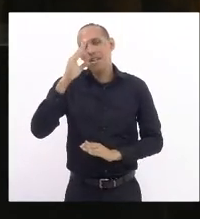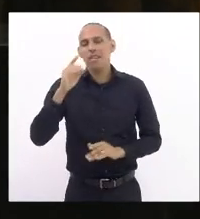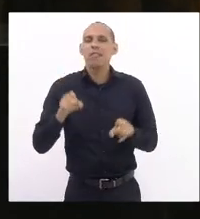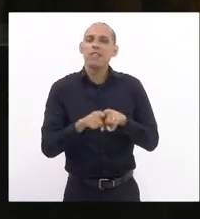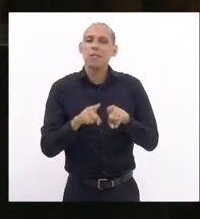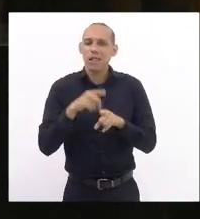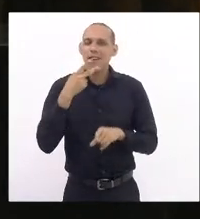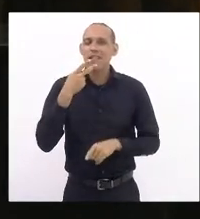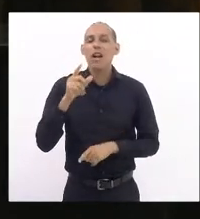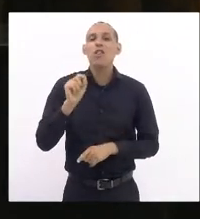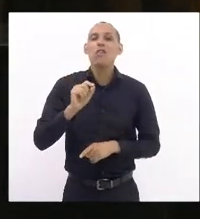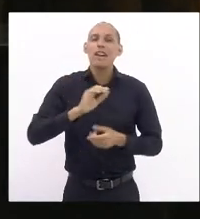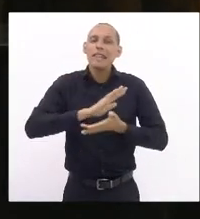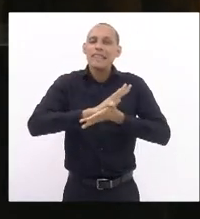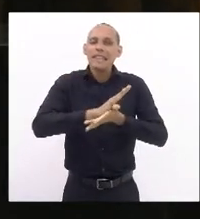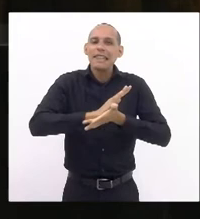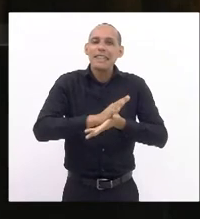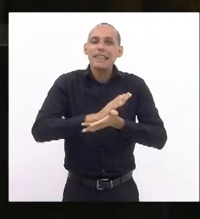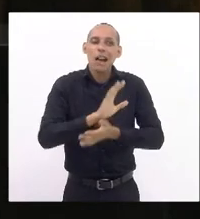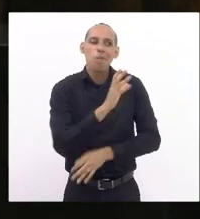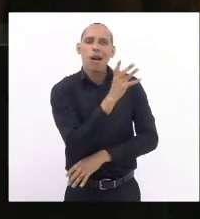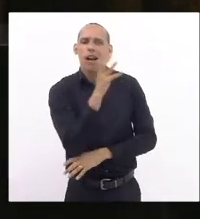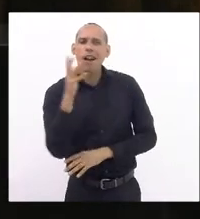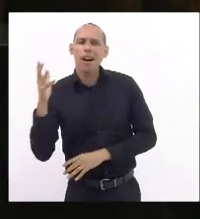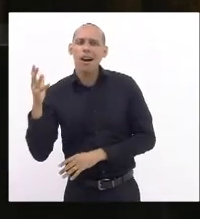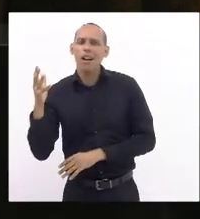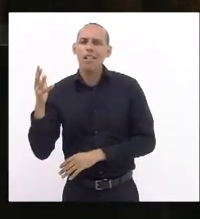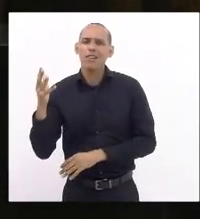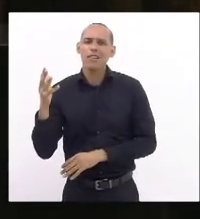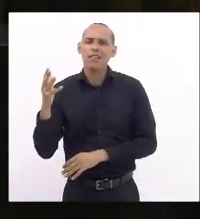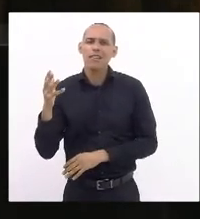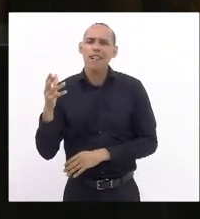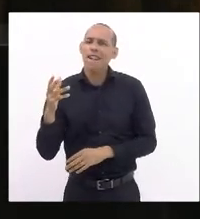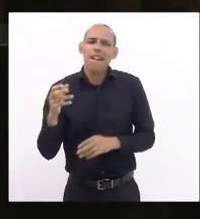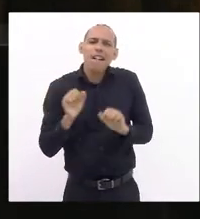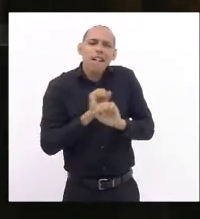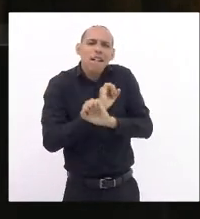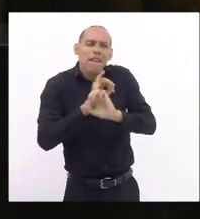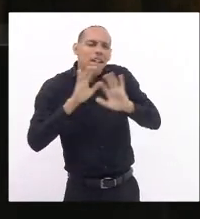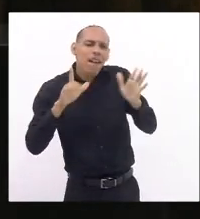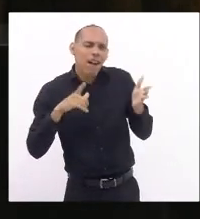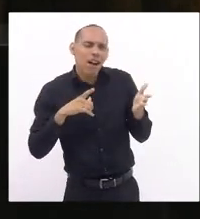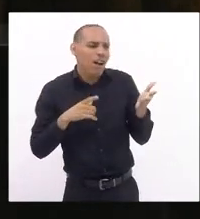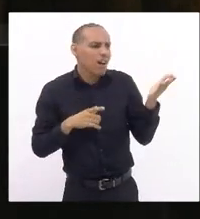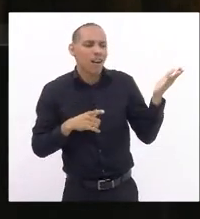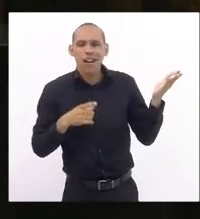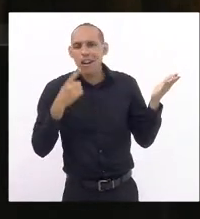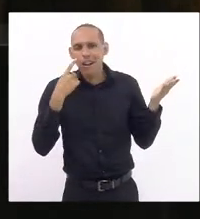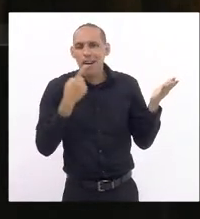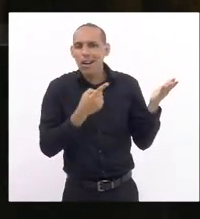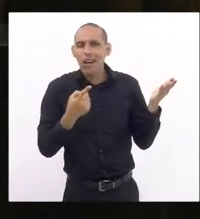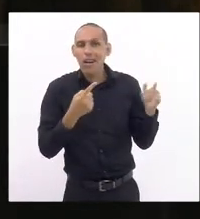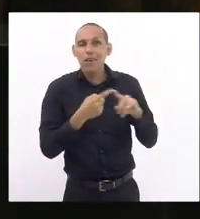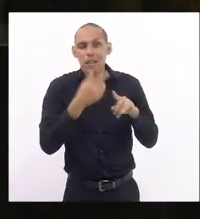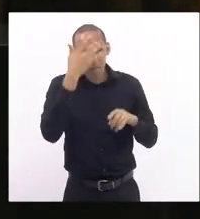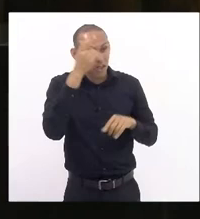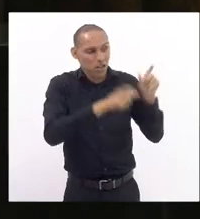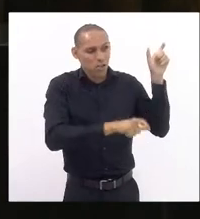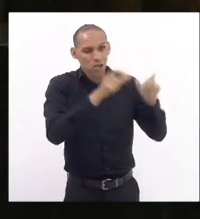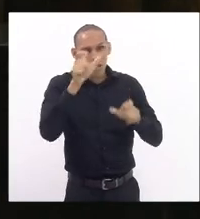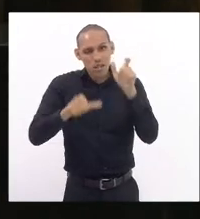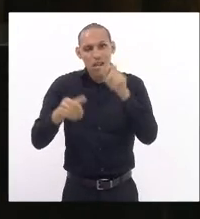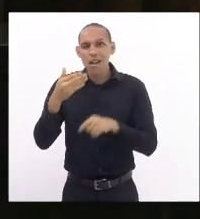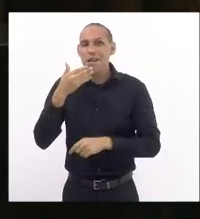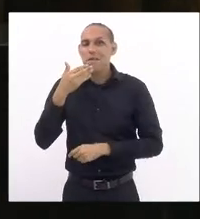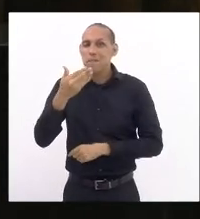do racismo ambiental, isso fica muito flagrante nas pessoas que a gente viu pedindo ajuda no